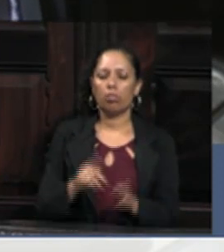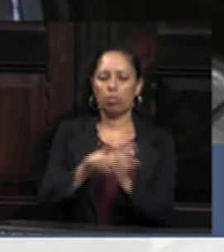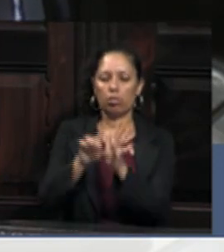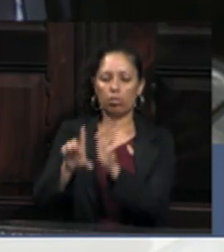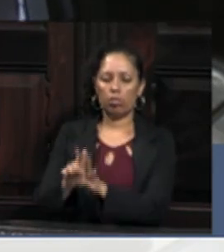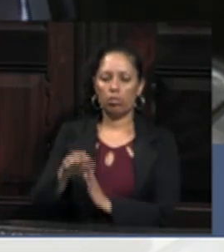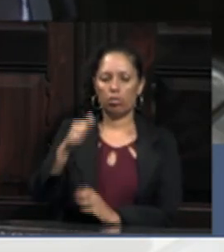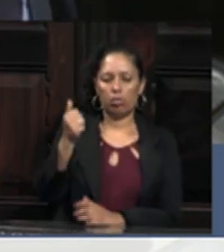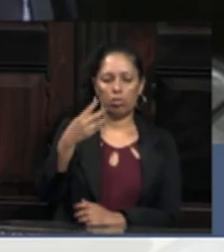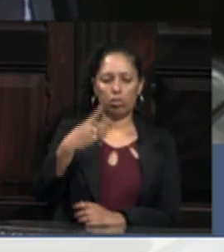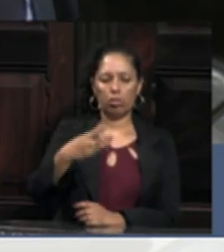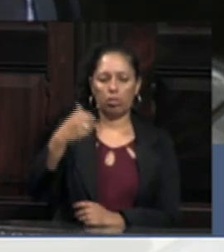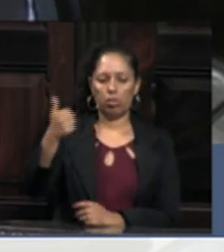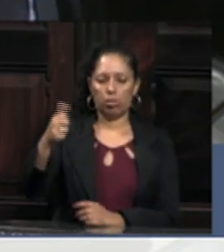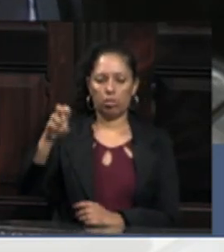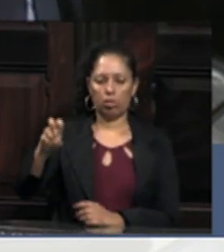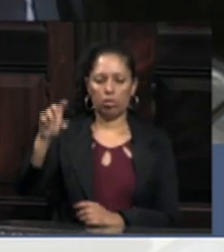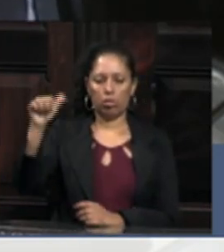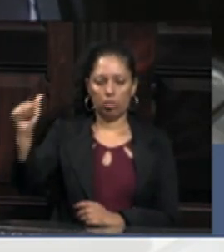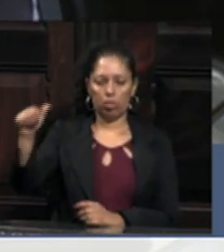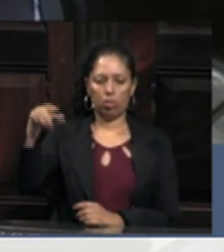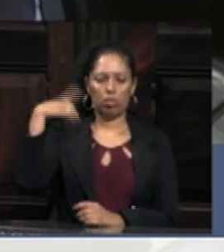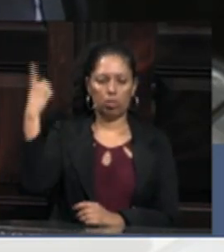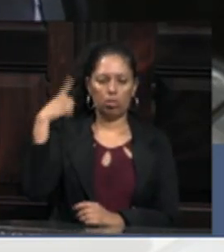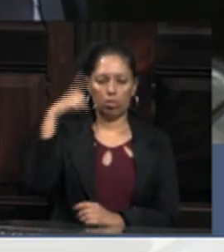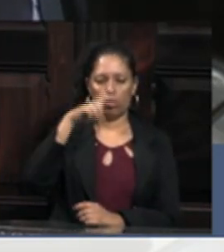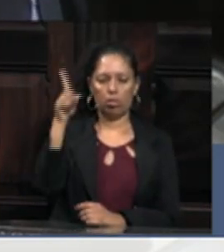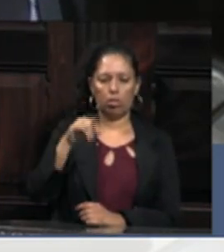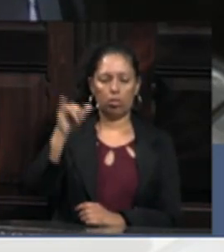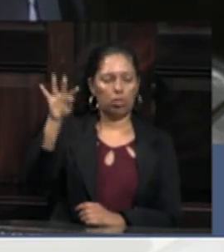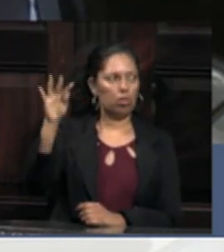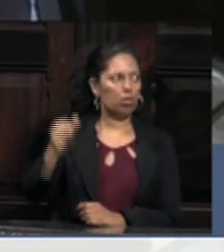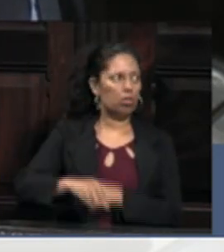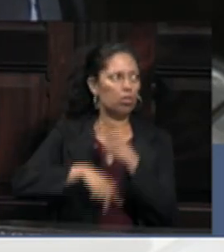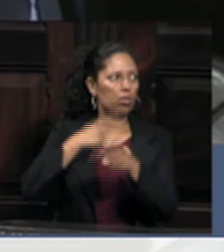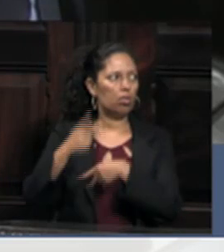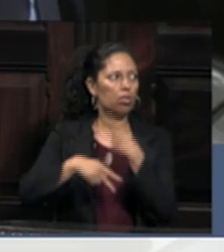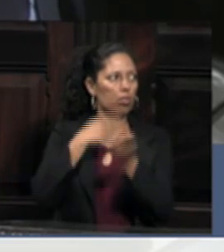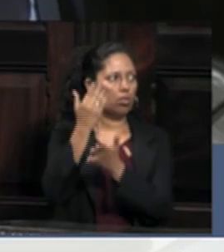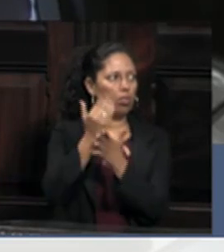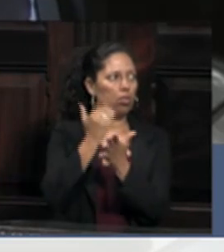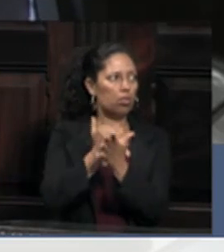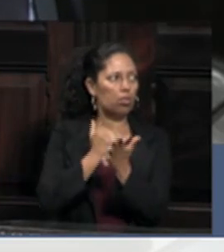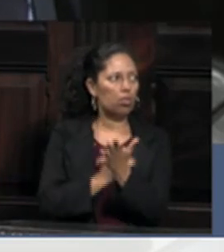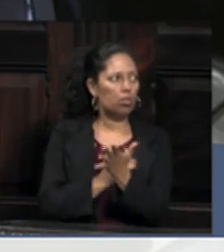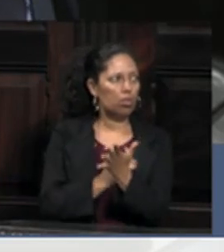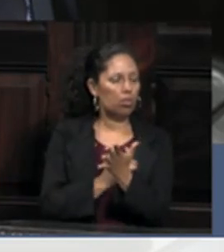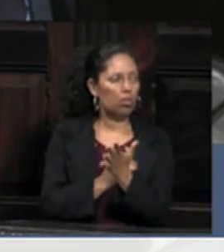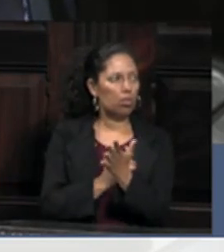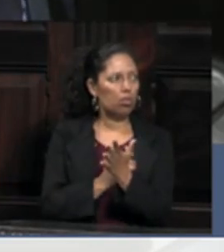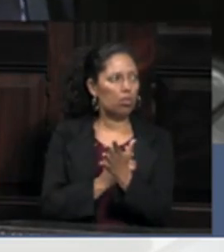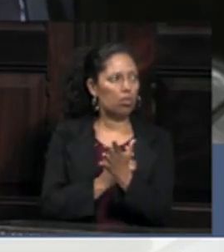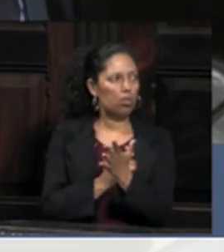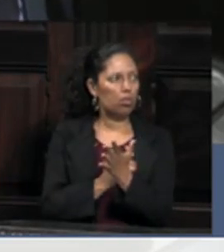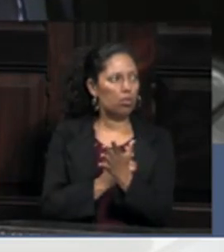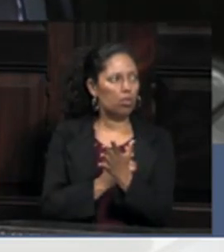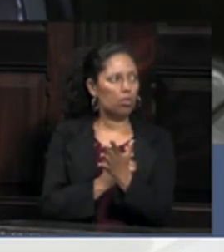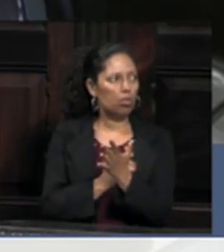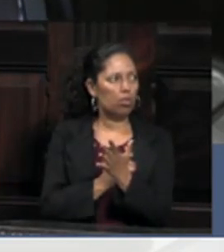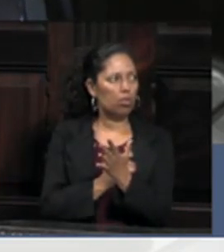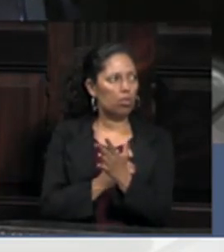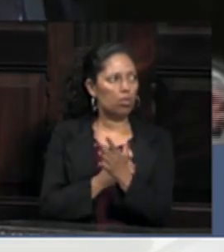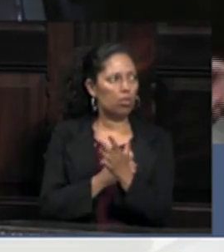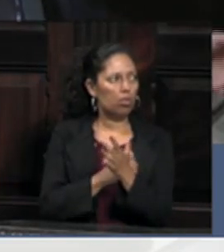Projeto de lei 1415-A de 2016, de autoria do deputado Zito, que institui o Programa Estadual de Sacolões Itinerantes das